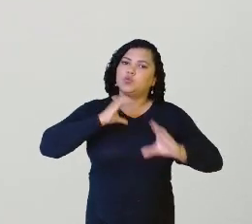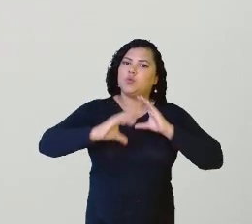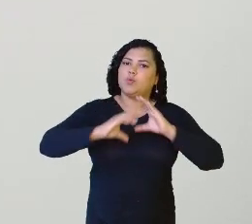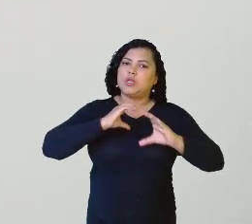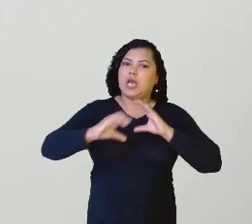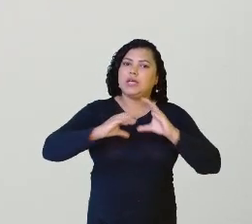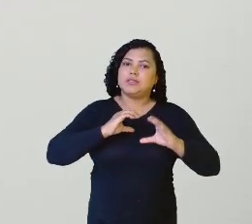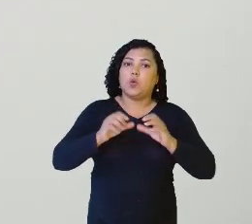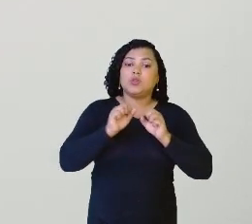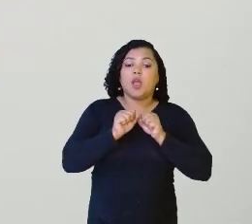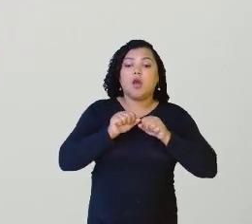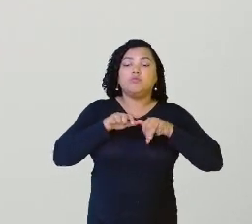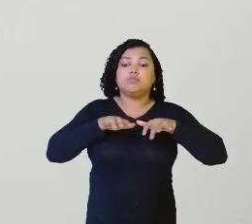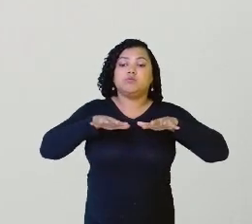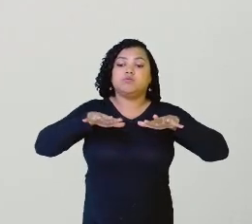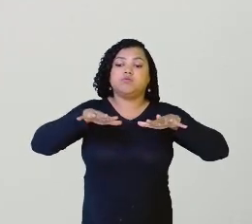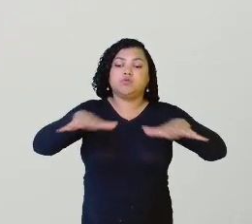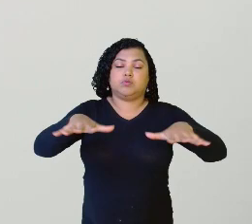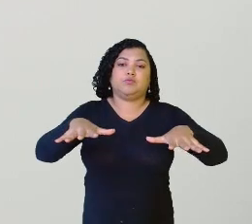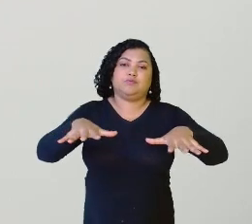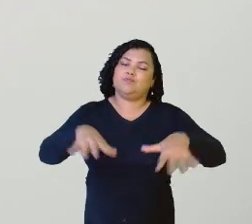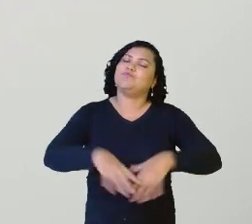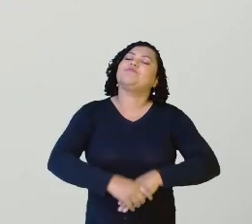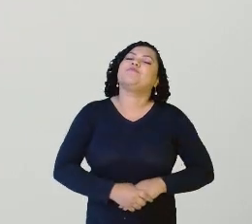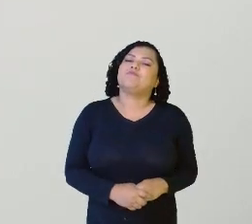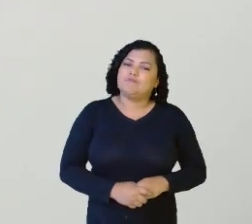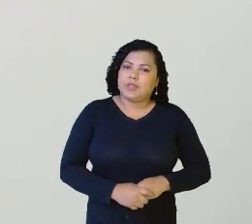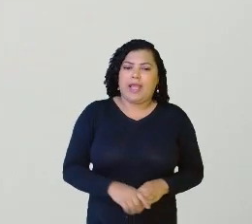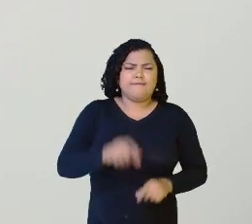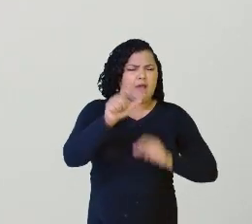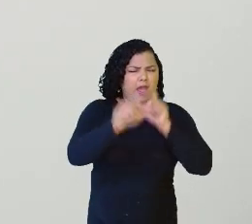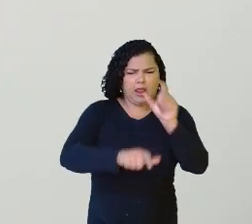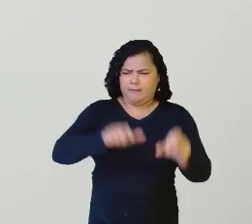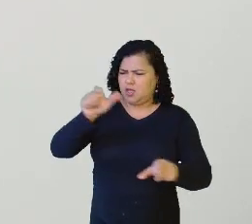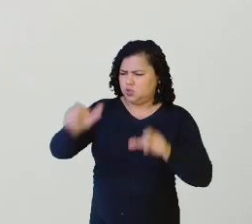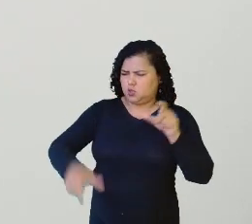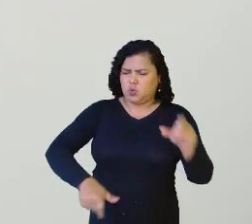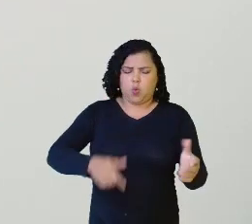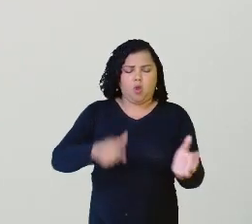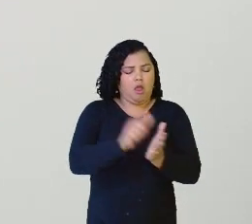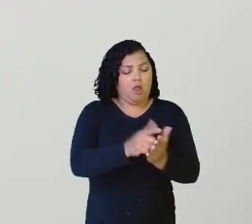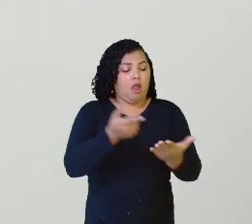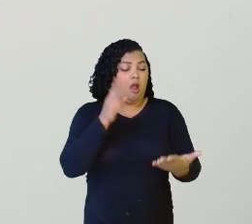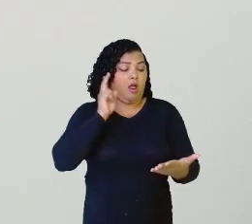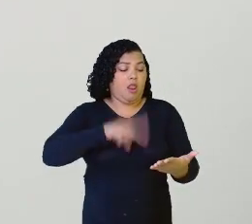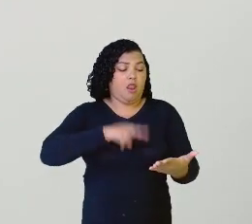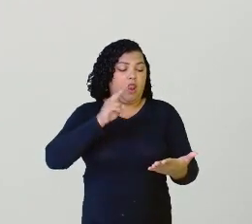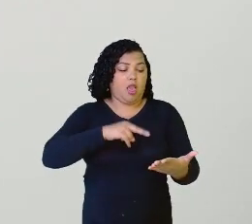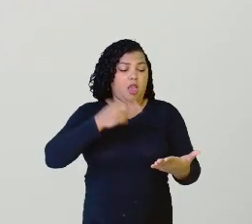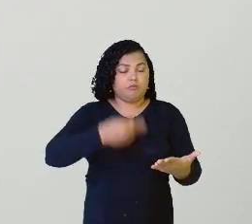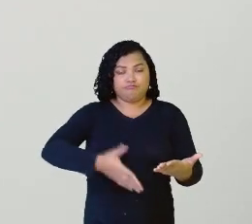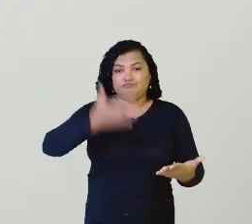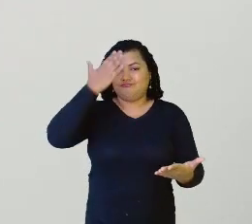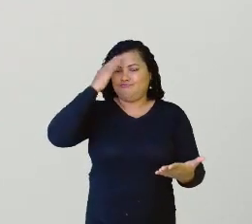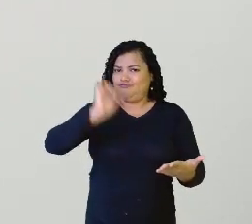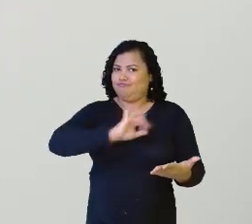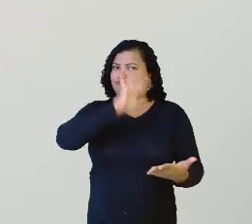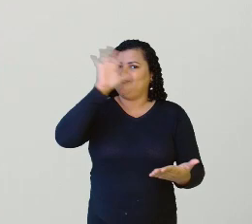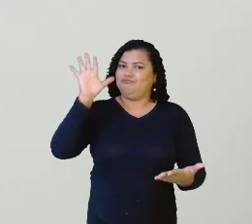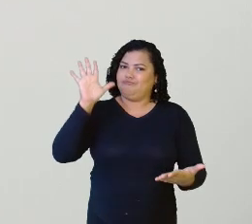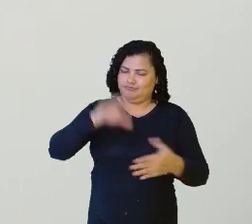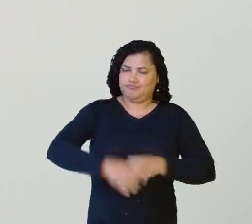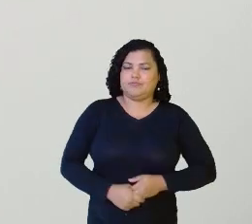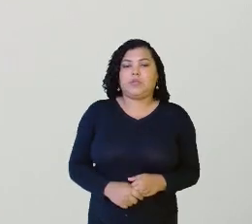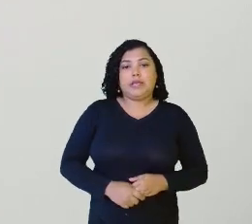de massa, que atinge várias pessoas ao mesmo tempo. A carta é individual, o telefone